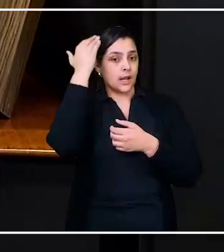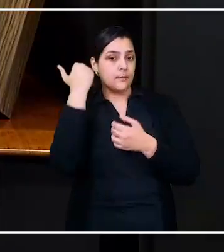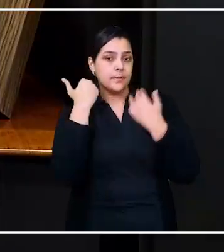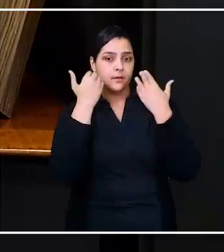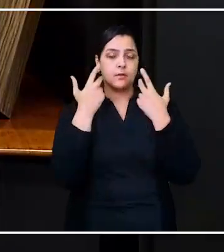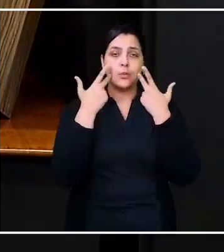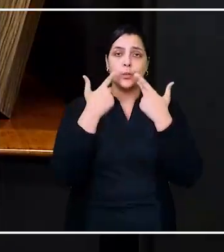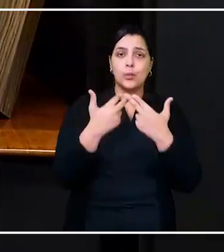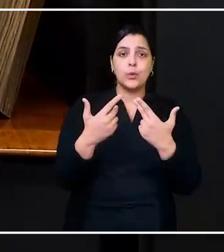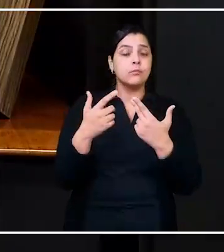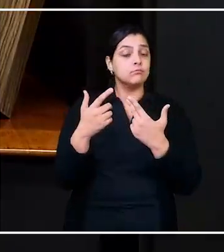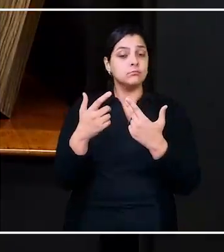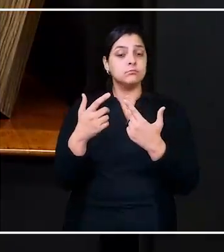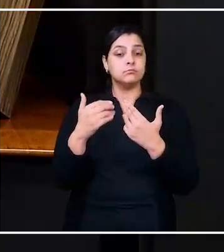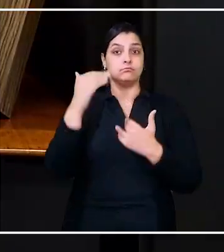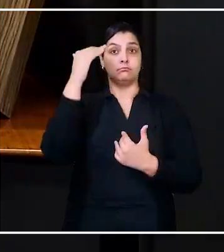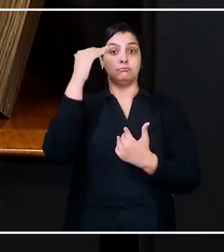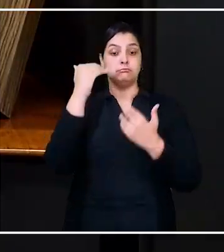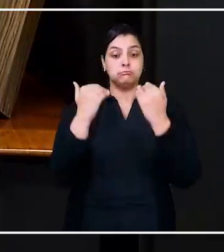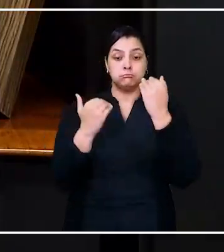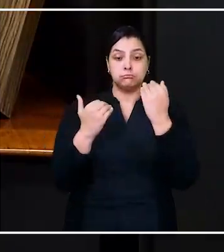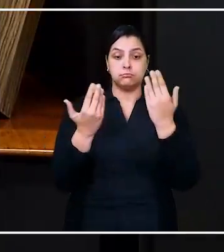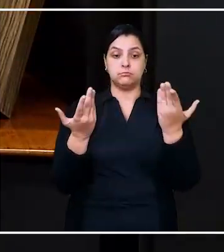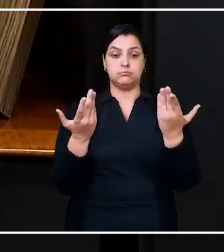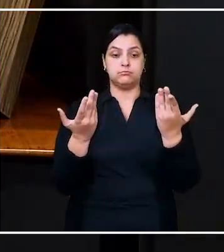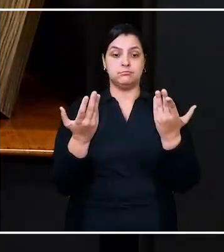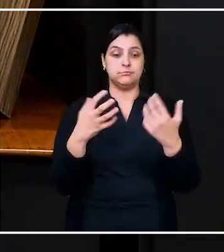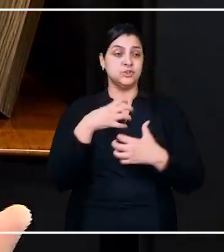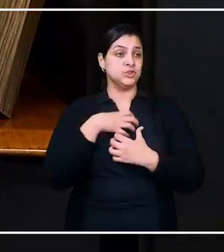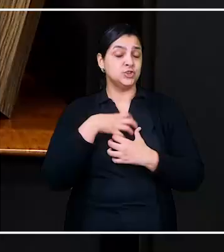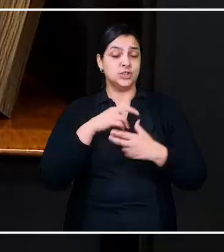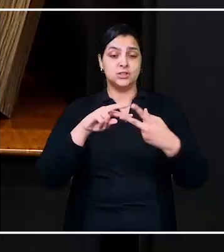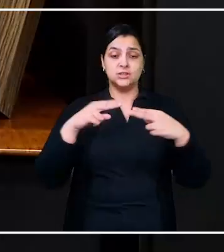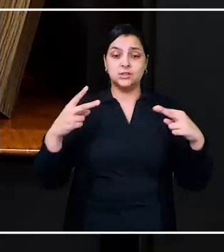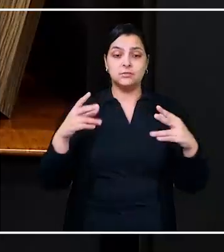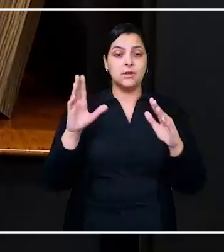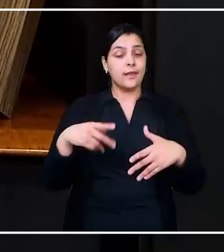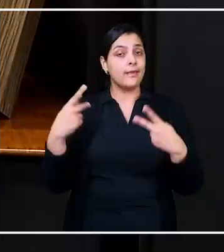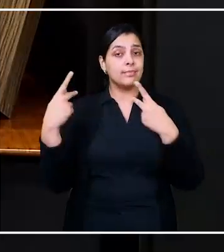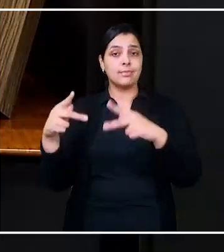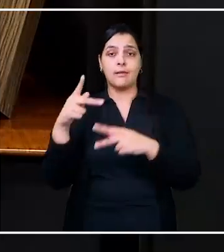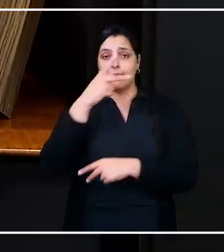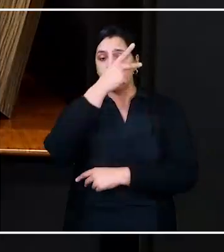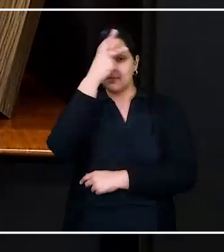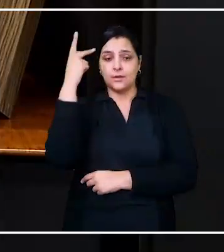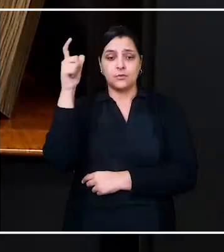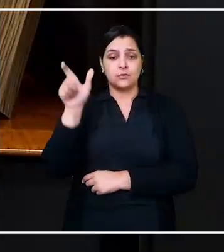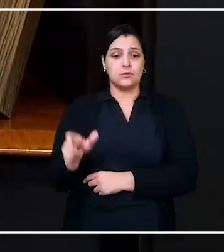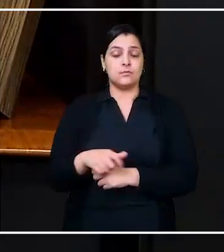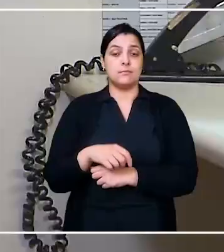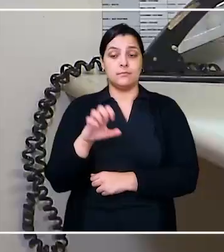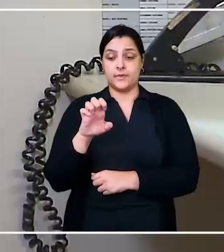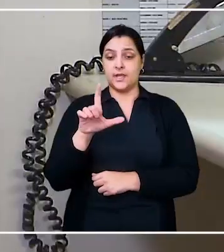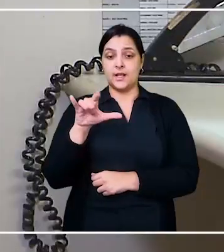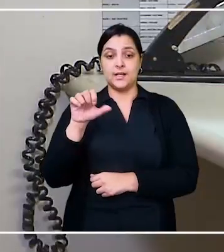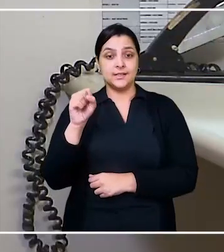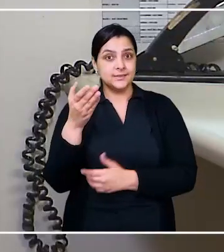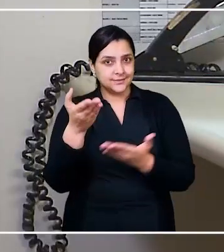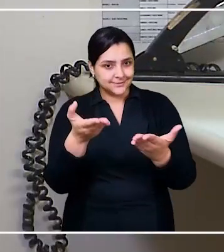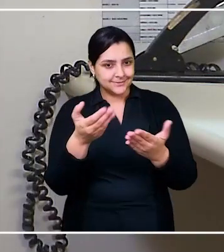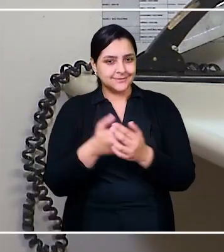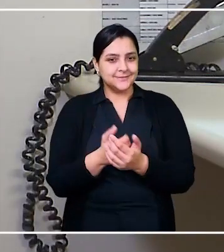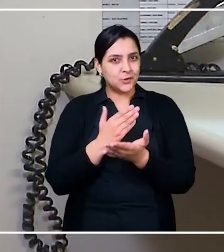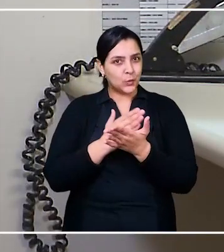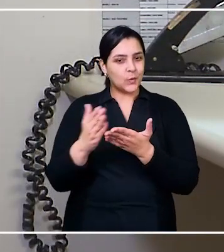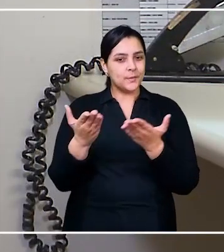ter cabelo cor de pele altura traços genéticos Ou seja é uma característica a pessoa possuir a Elis